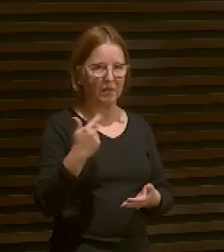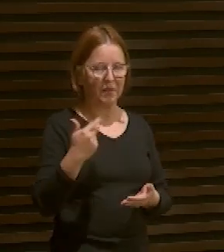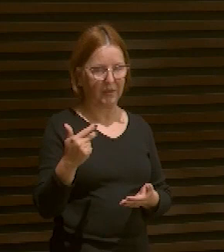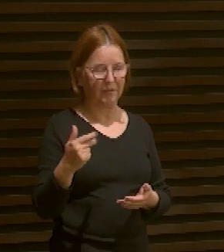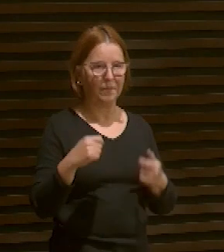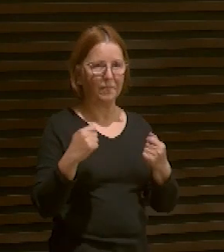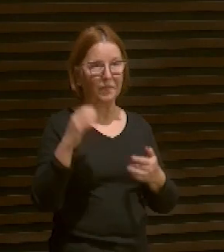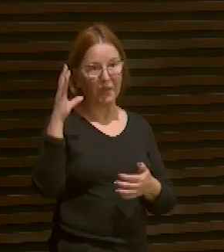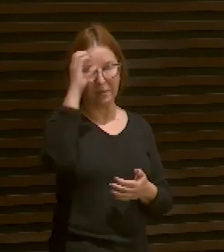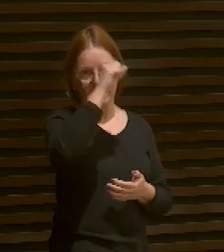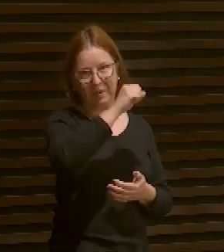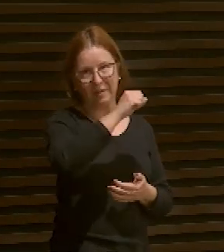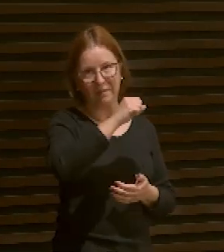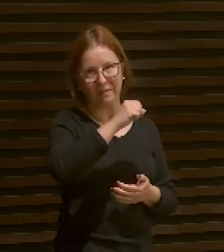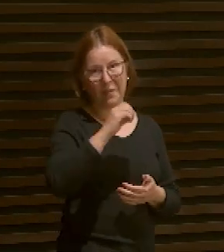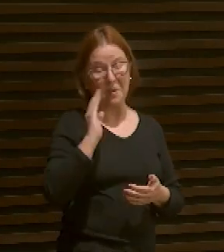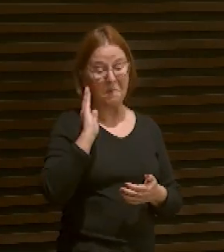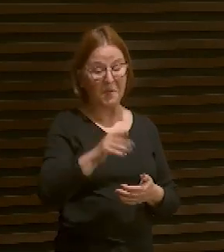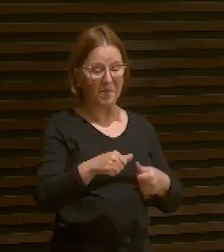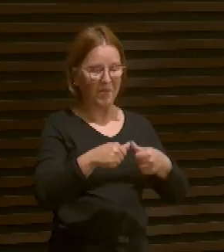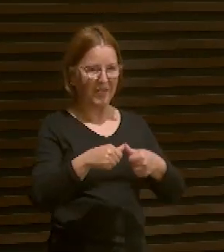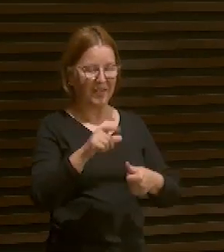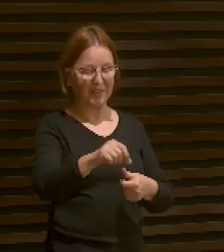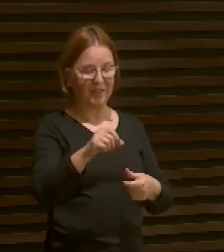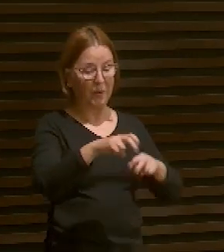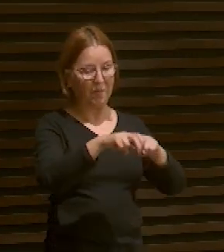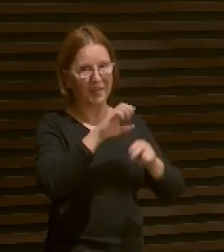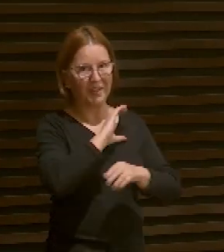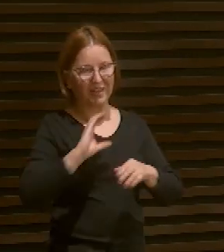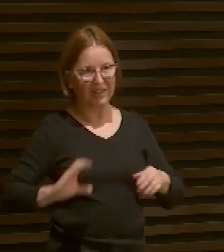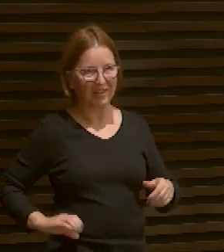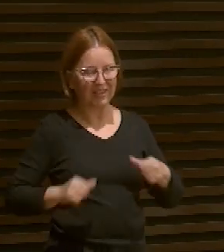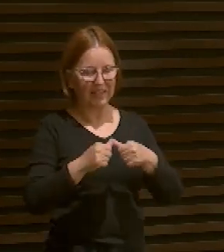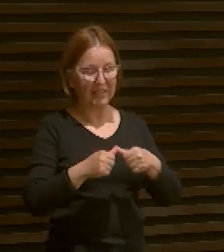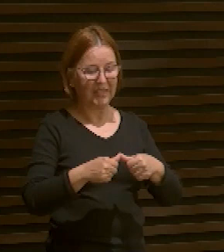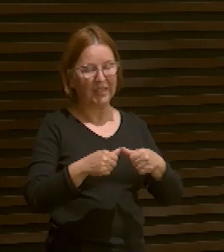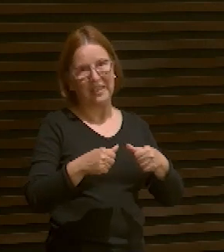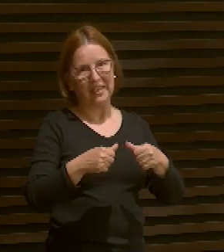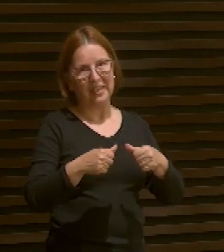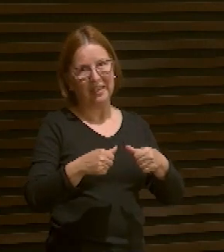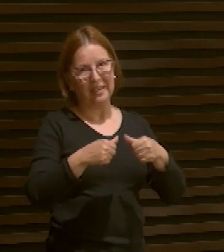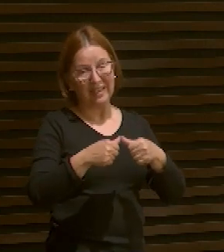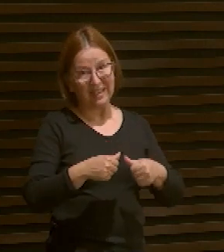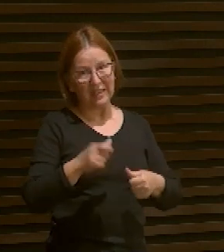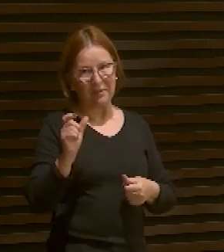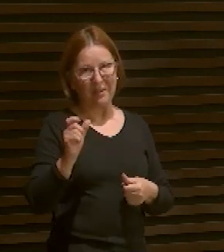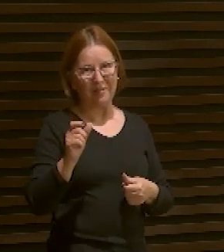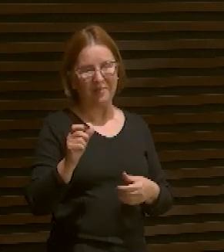o aspecto principal dessa decisão por Cristo está nessa palavra que diz assim, olha,